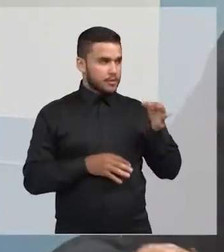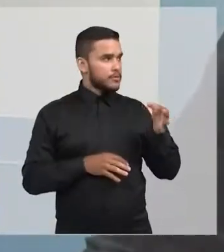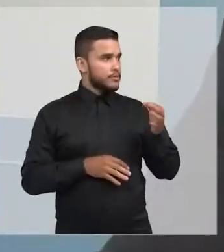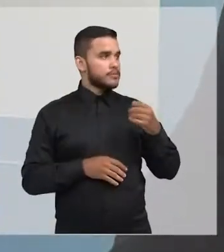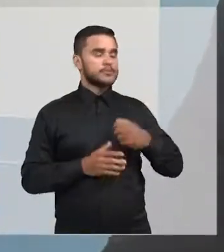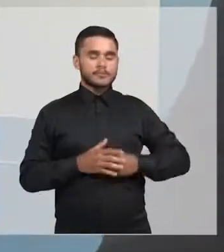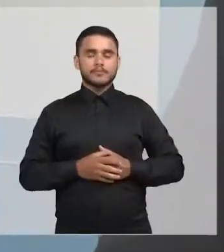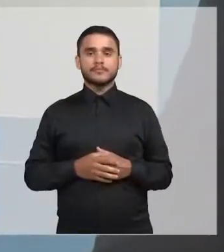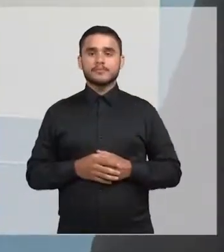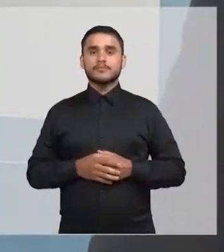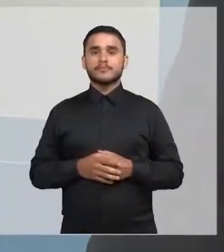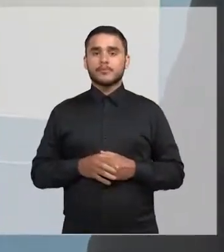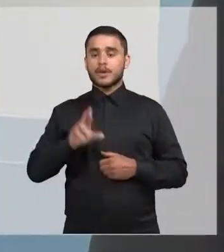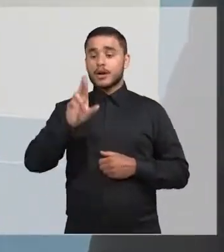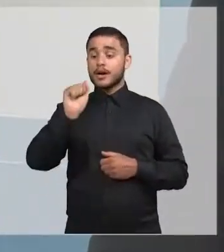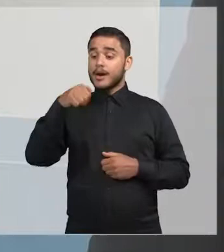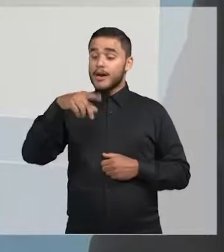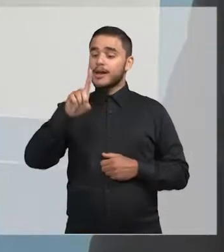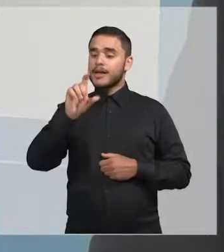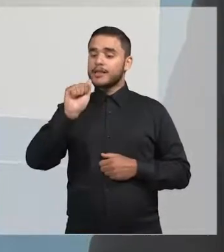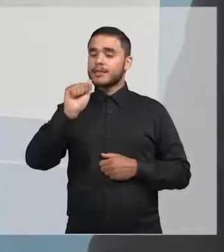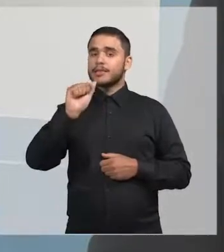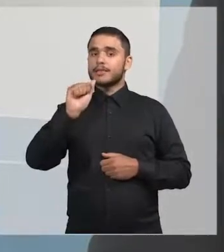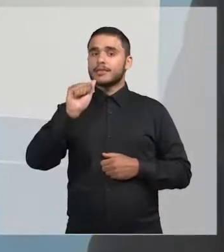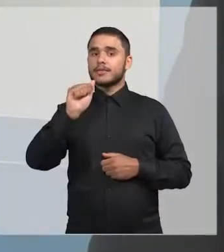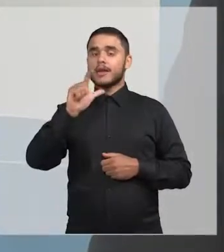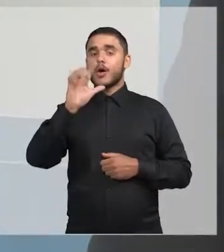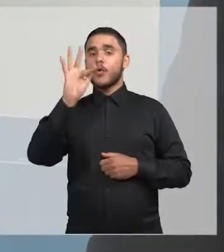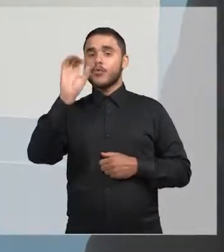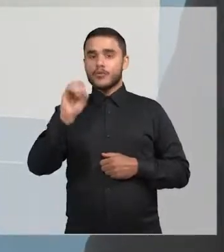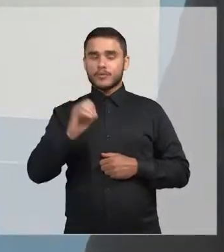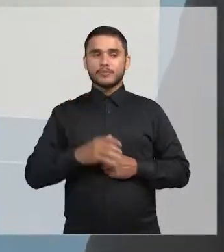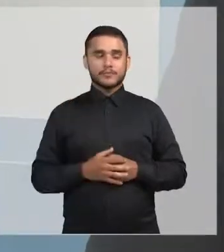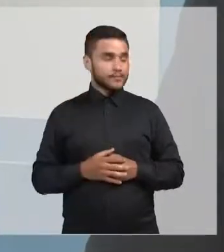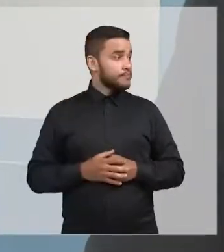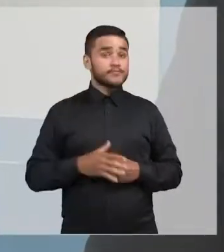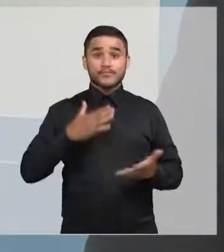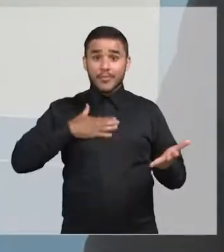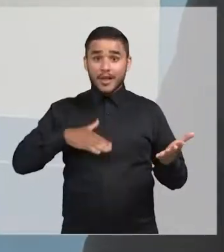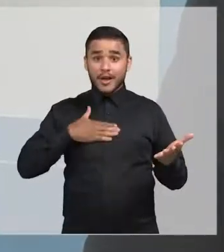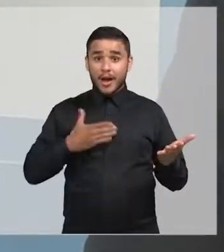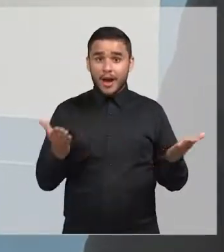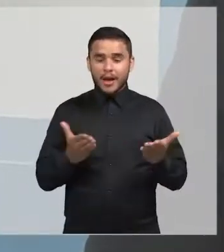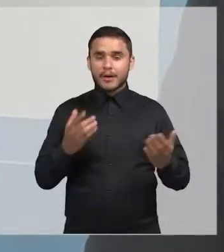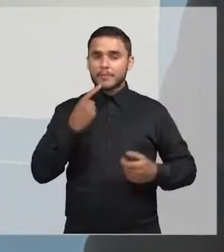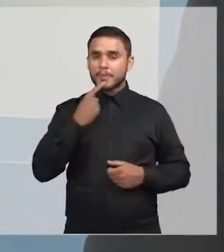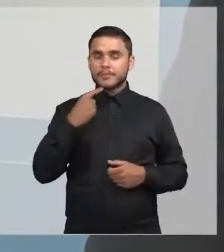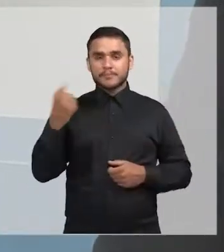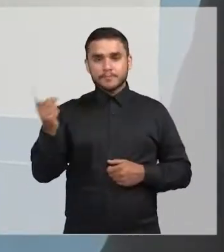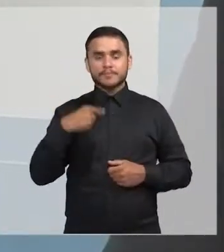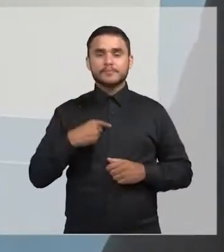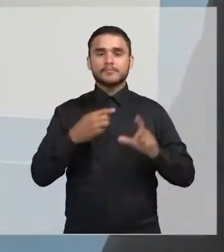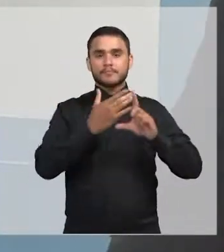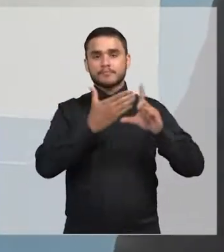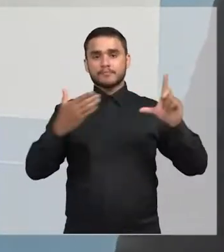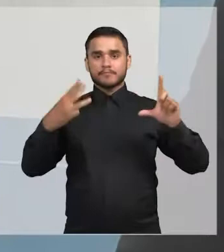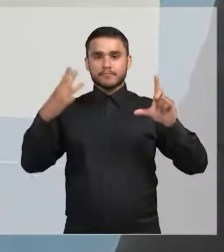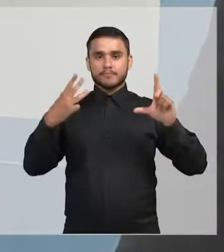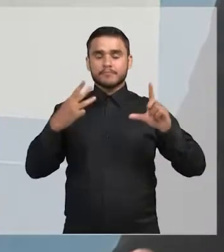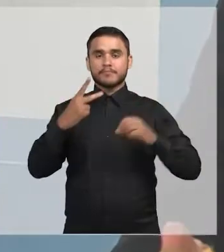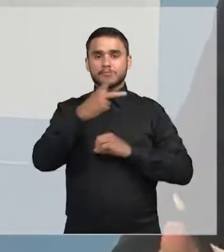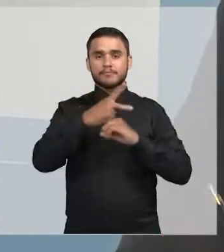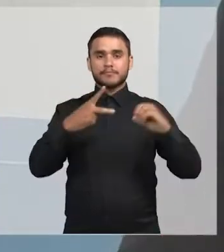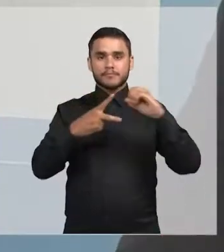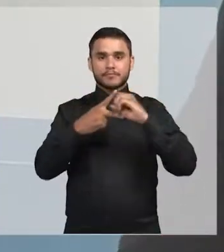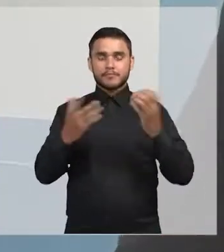Rodolfo Rodrigues. Randolfo. Não é Rodolfo, não. Randolfo Rodrigues. Eu vou para um rápido intervalo e volto já com o terceiro e último bloco do